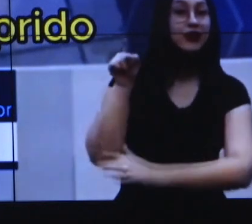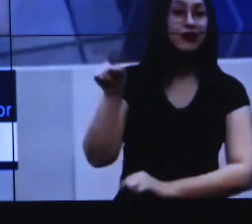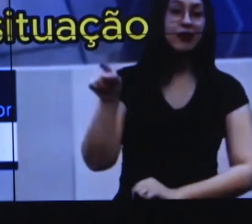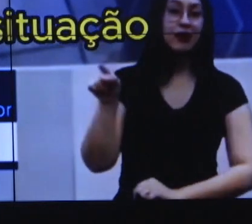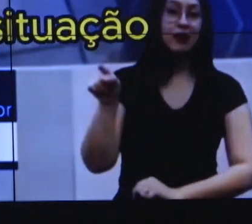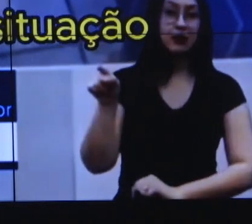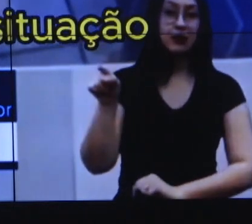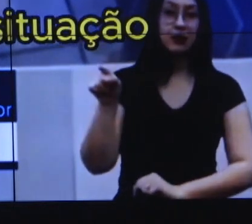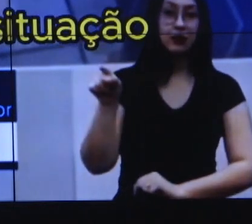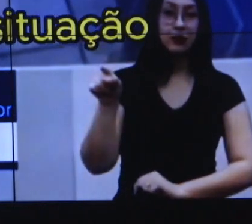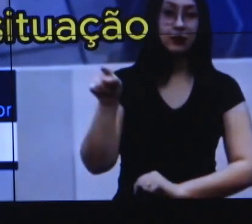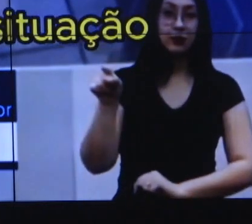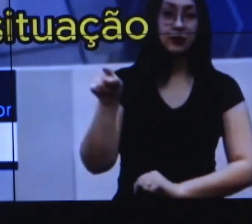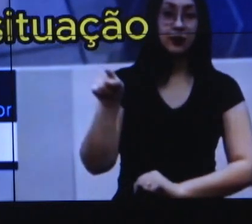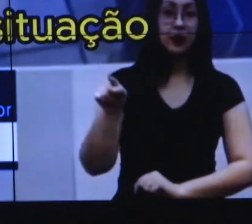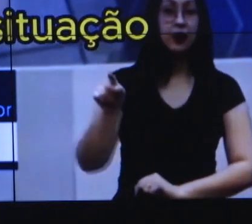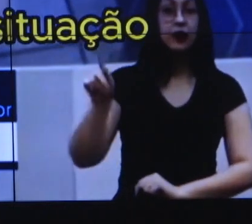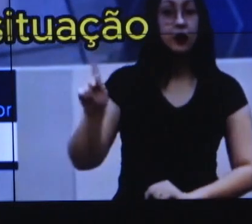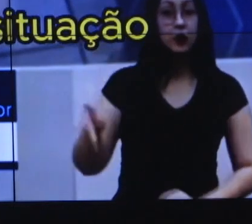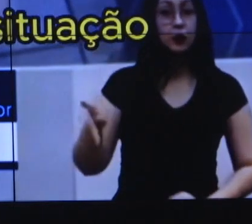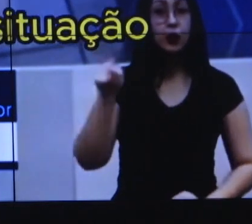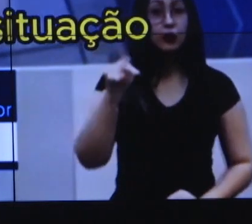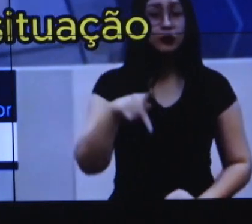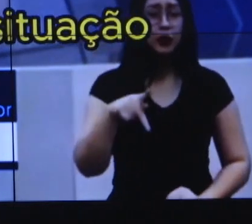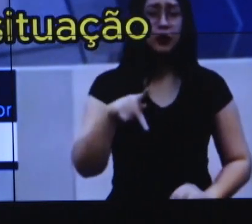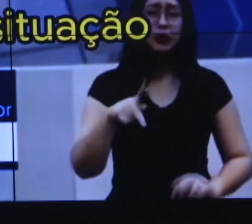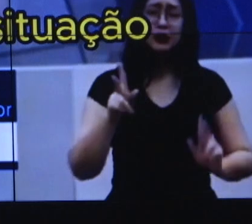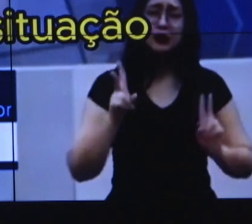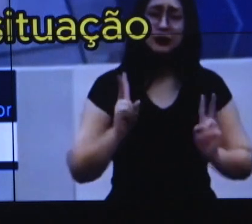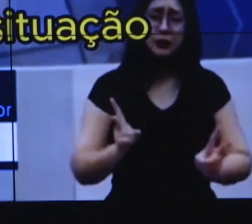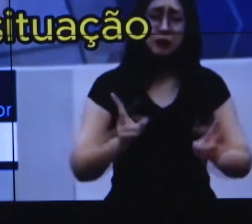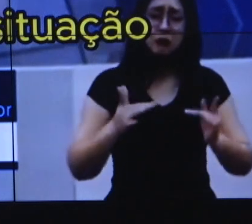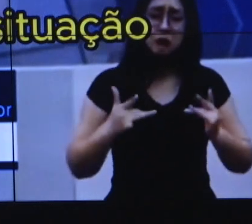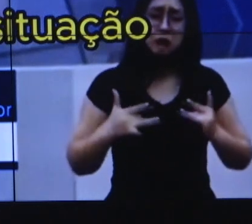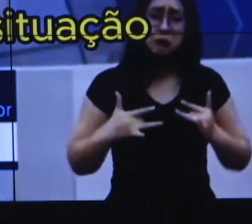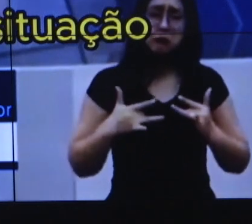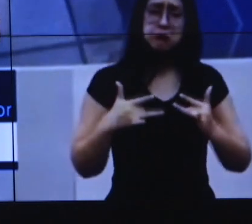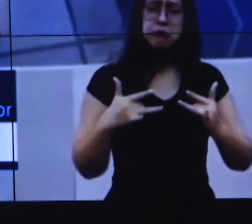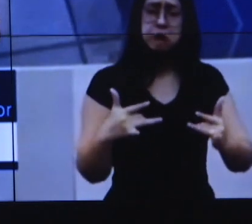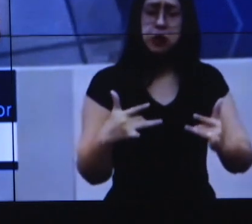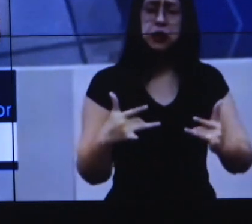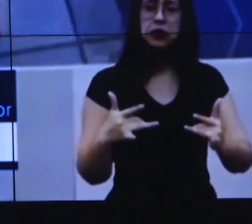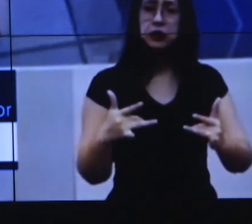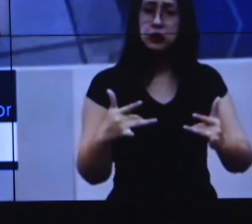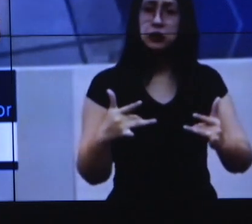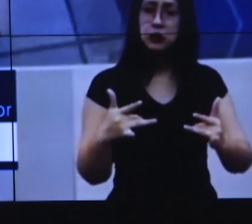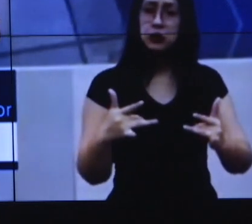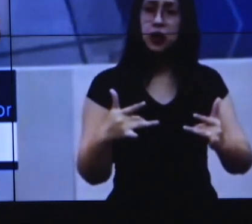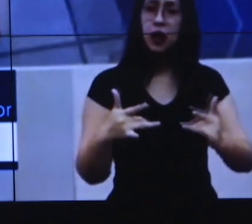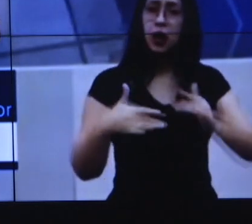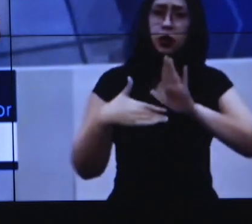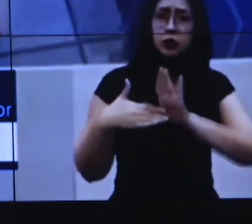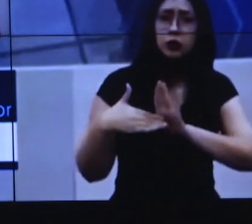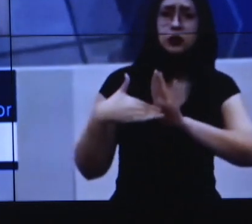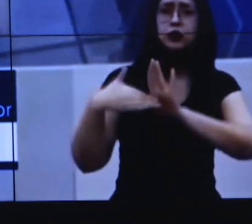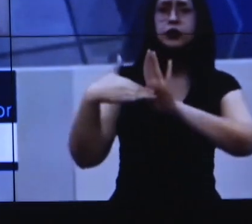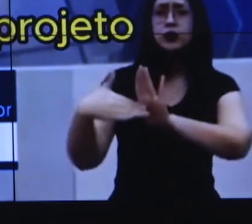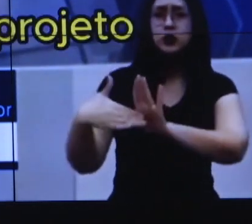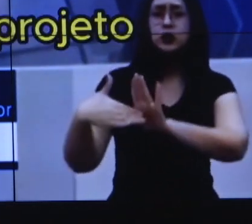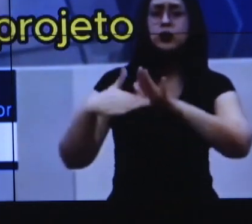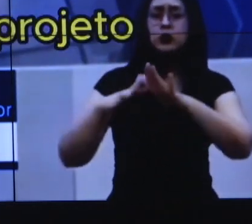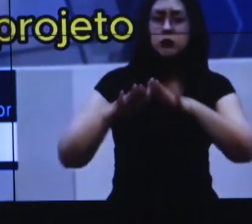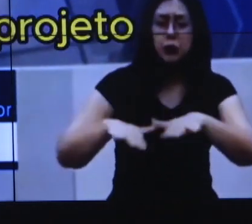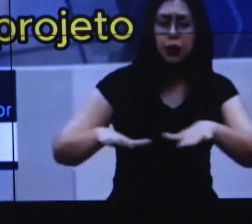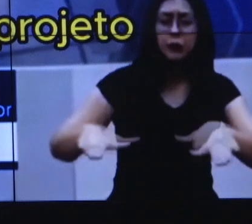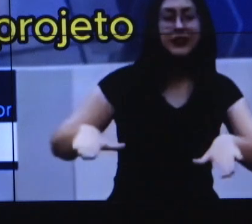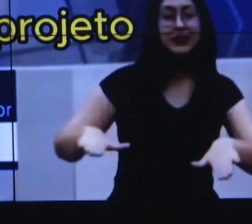Comprido. Os professores, solidários com essa situação, acompanham essas crianças. Mas o que a